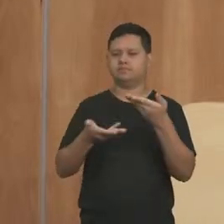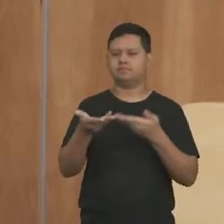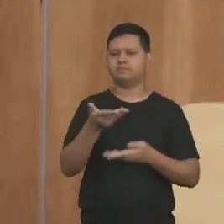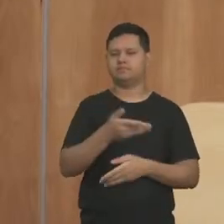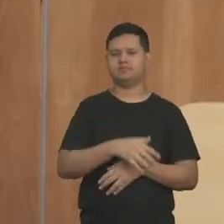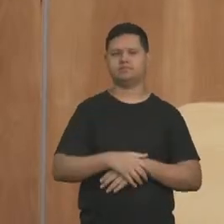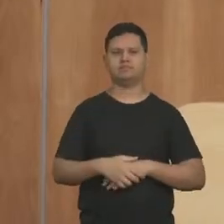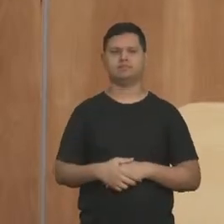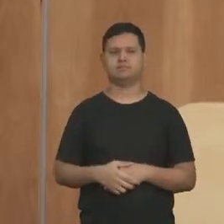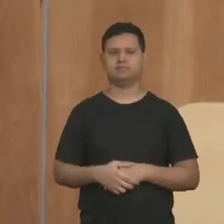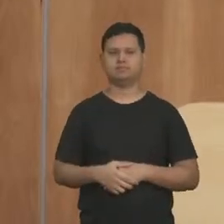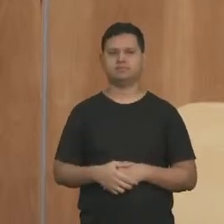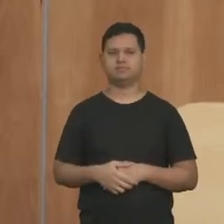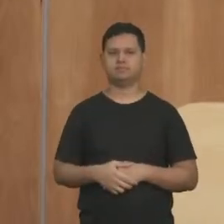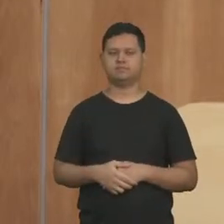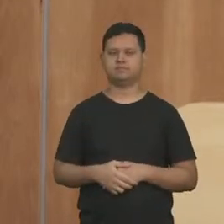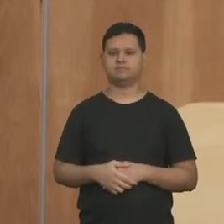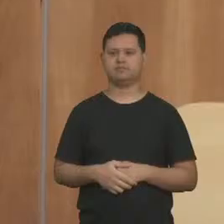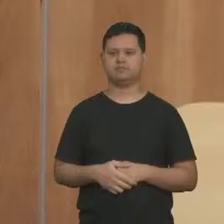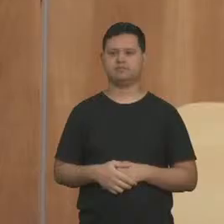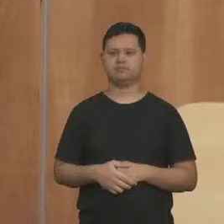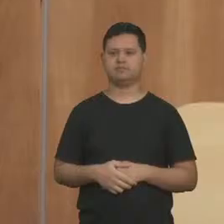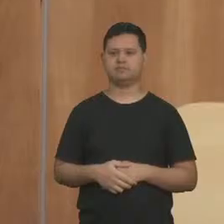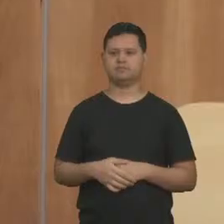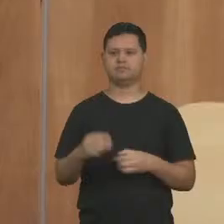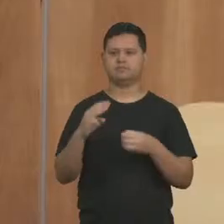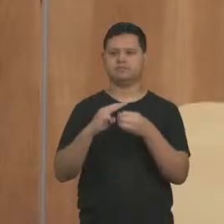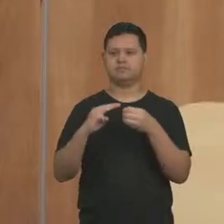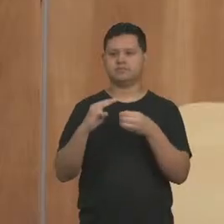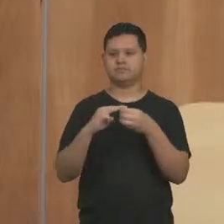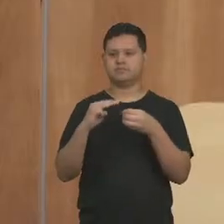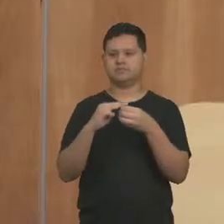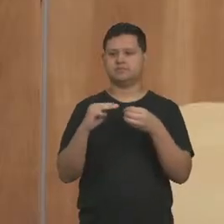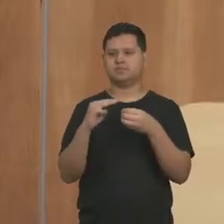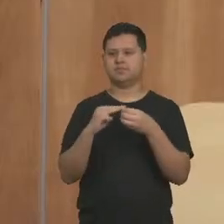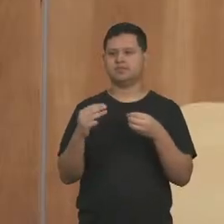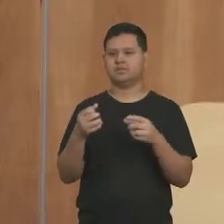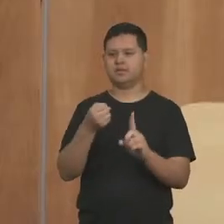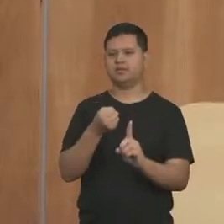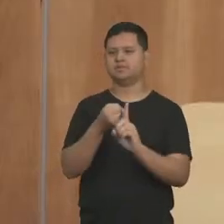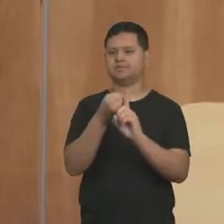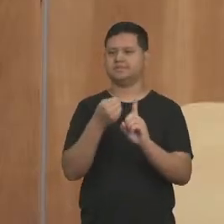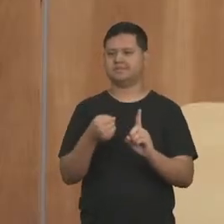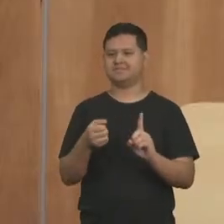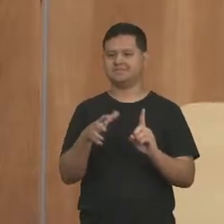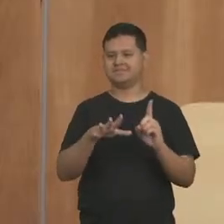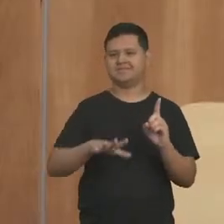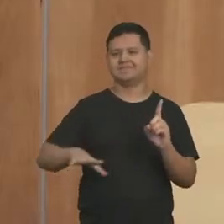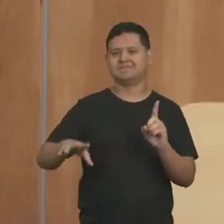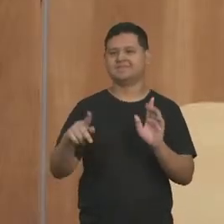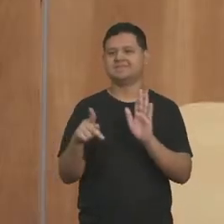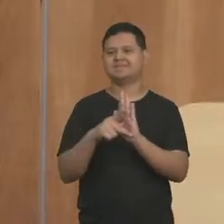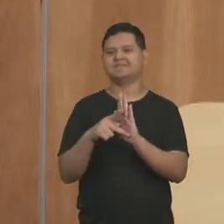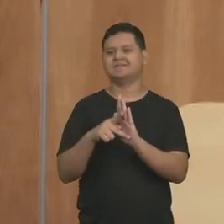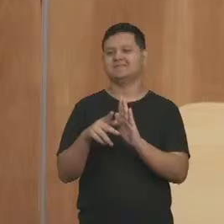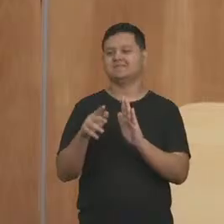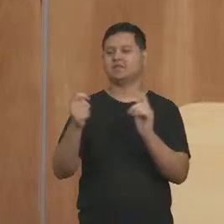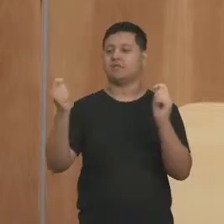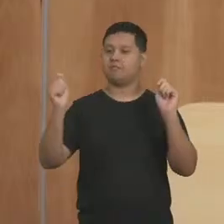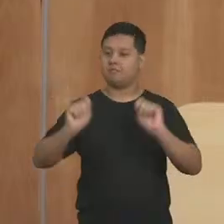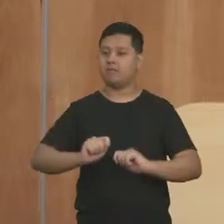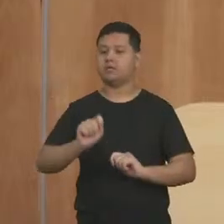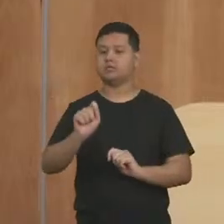humano. O município de Jacareí tem um grande impacto na nossa região e pode ser um